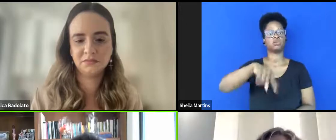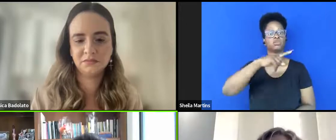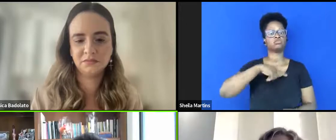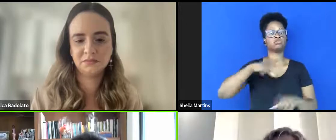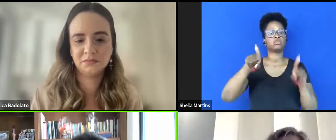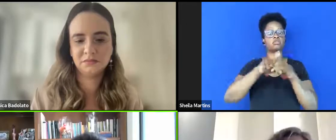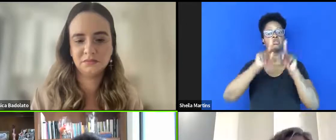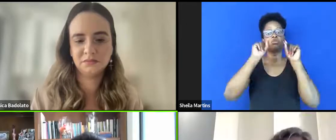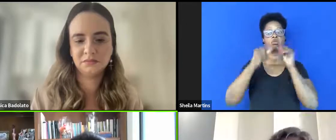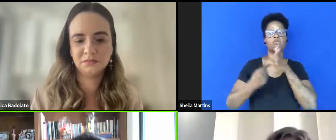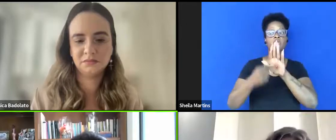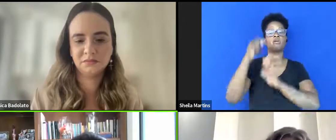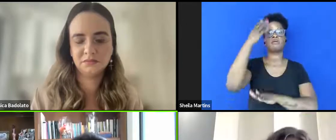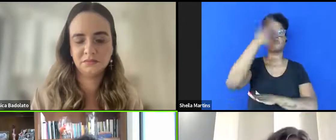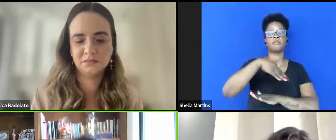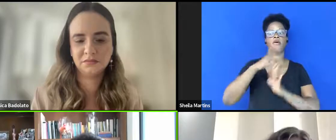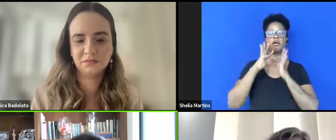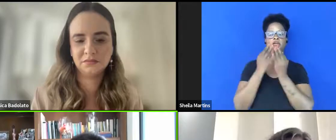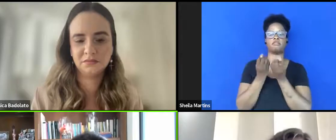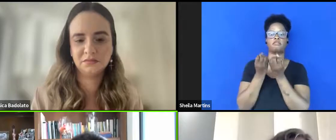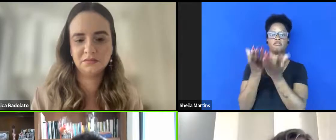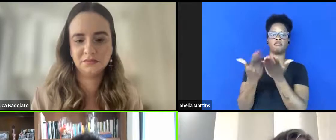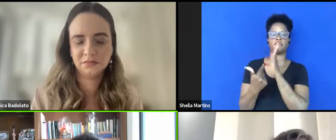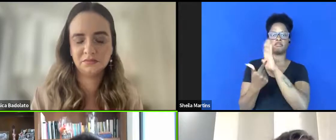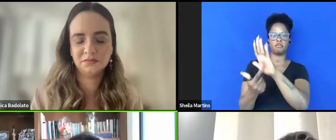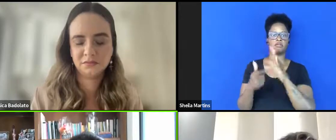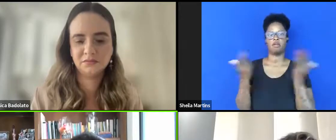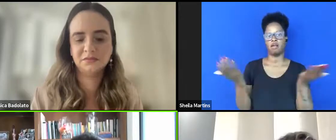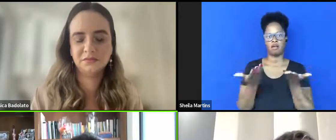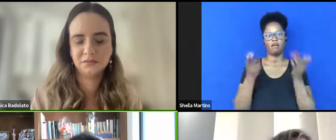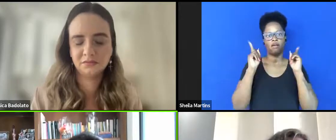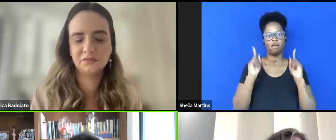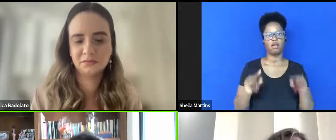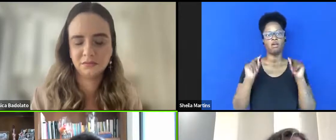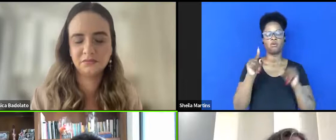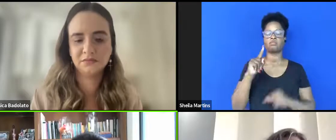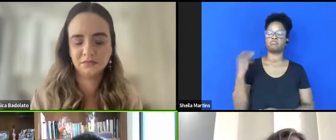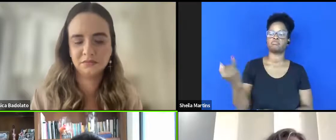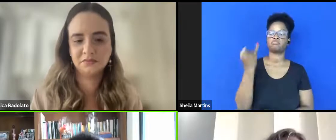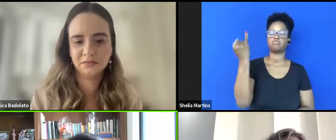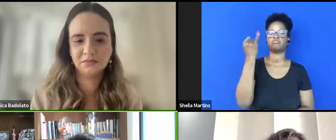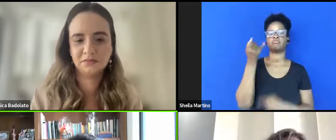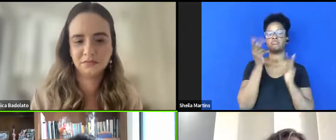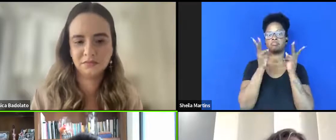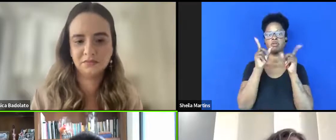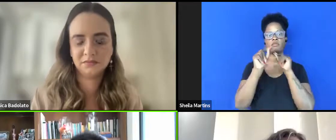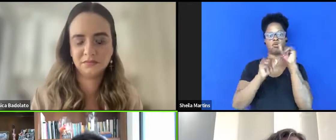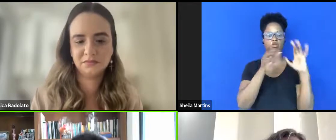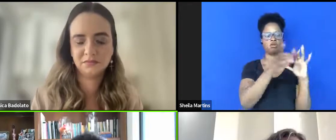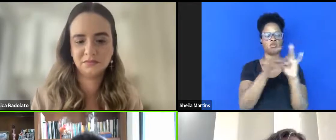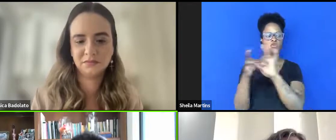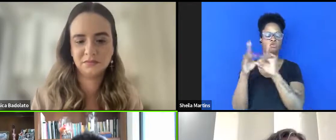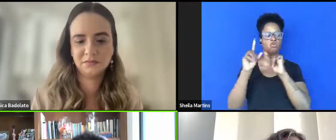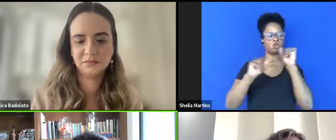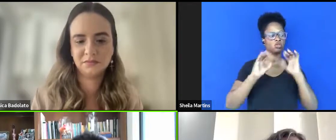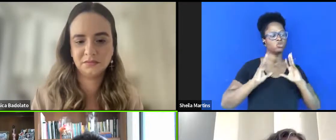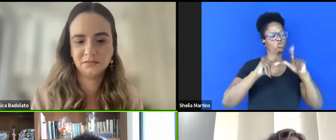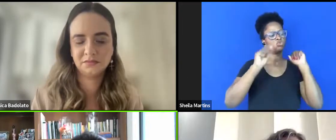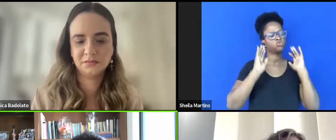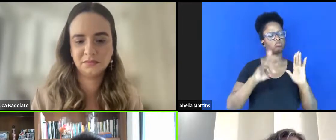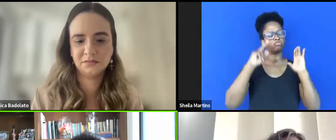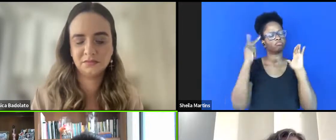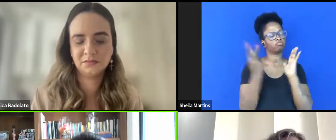mostrar isso para essas famílias, né, mostrar o quão importante eles são, mesmo num contexto de que tudo já aconteceu, né,